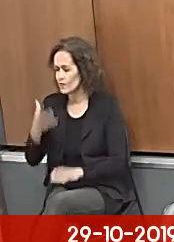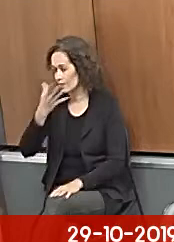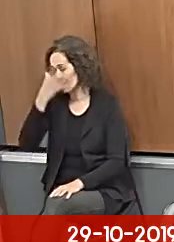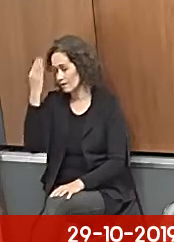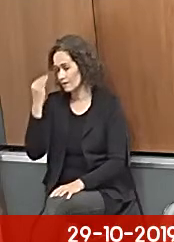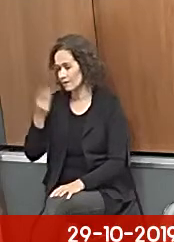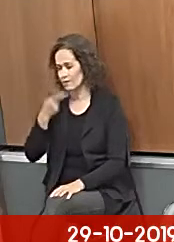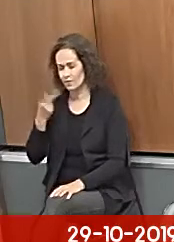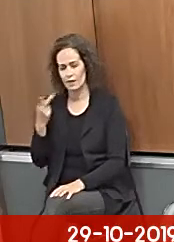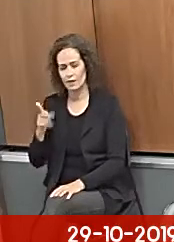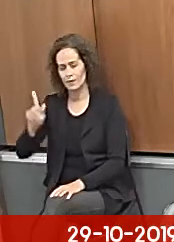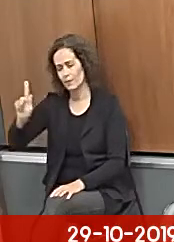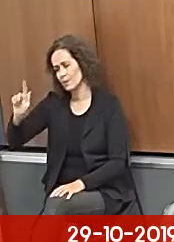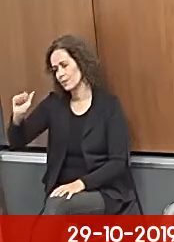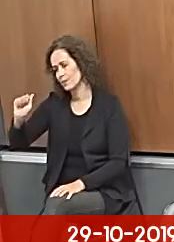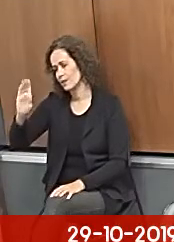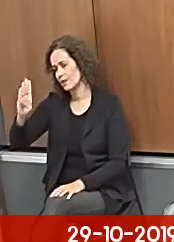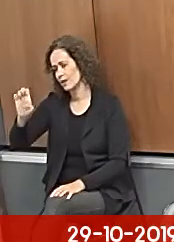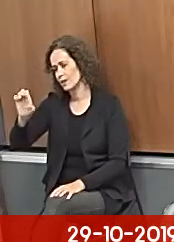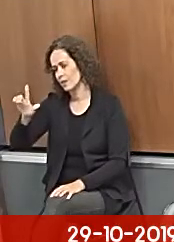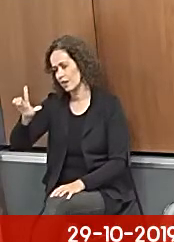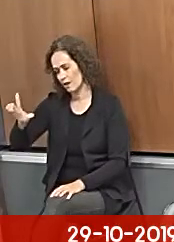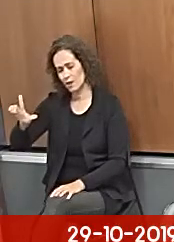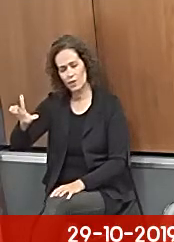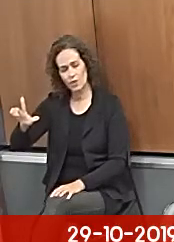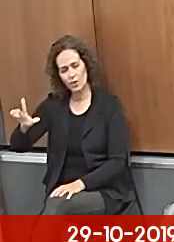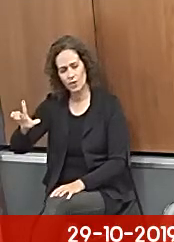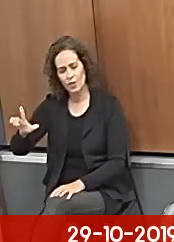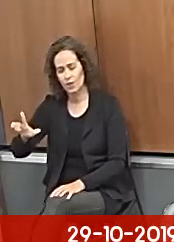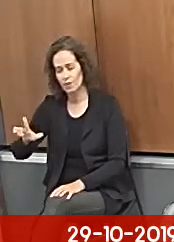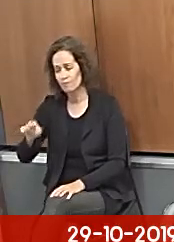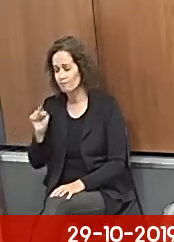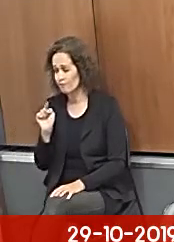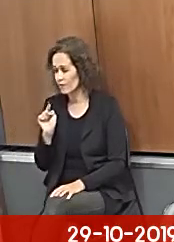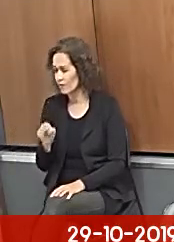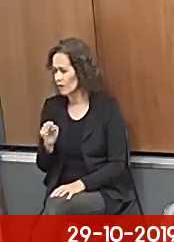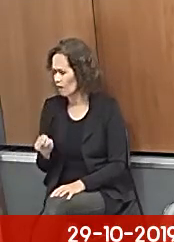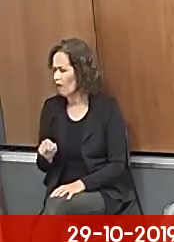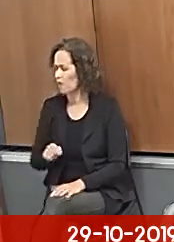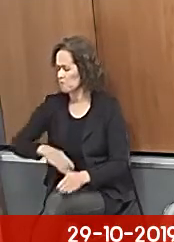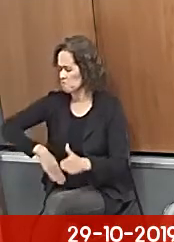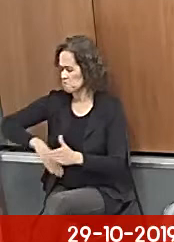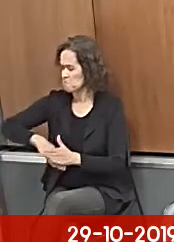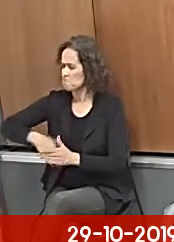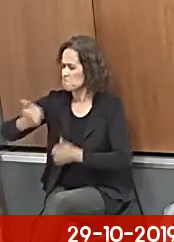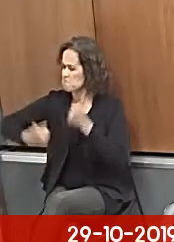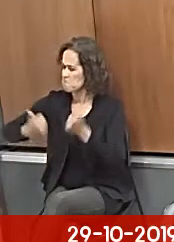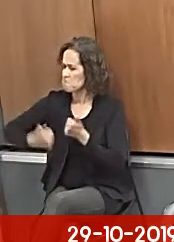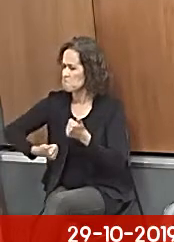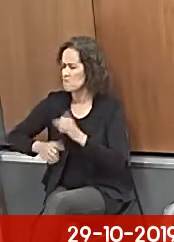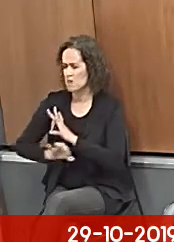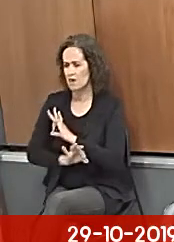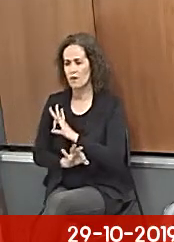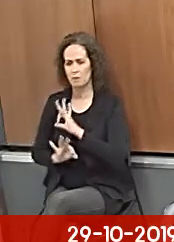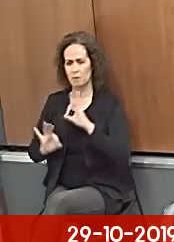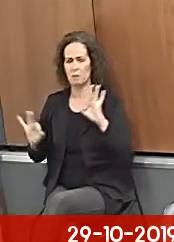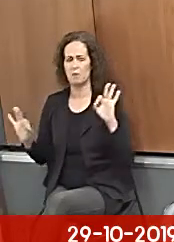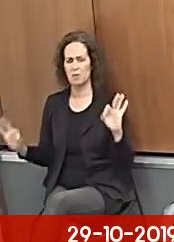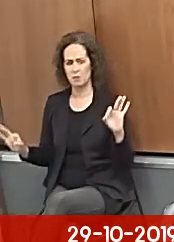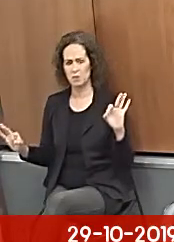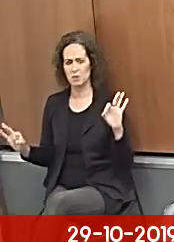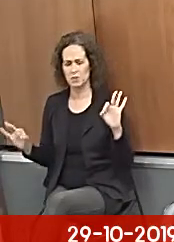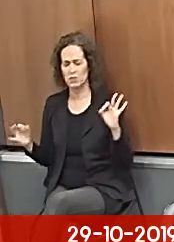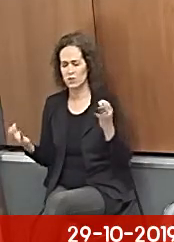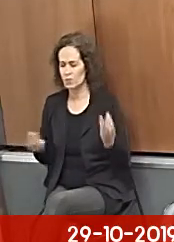falar, Gabriel. O Gabriel vai ser um exímio jogador de futebol. Isso, pela fala dele, é impressionante.